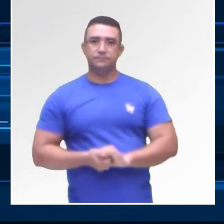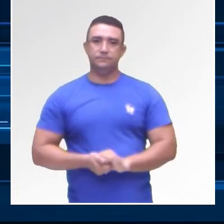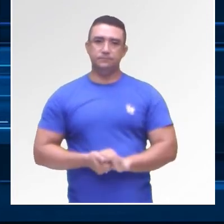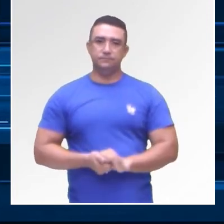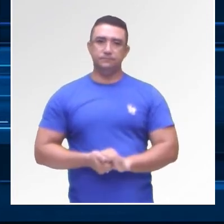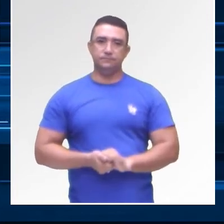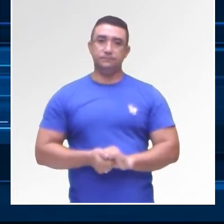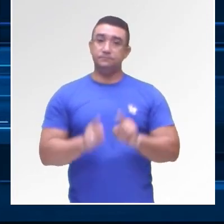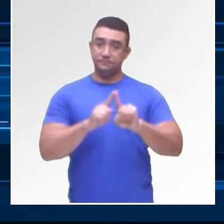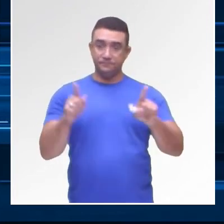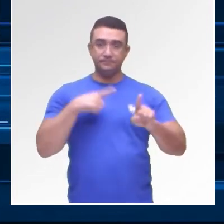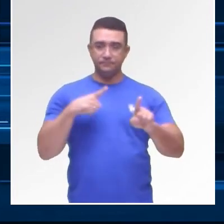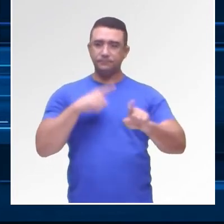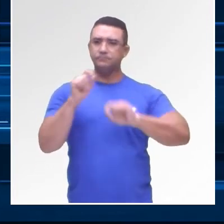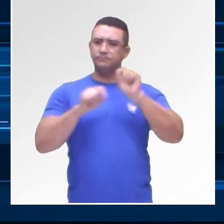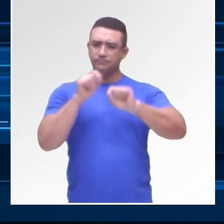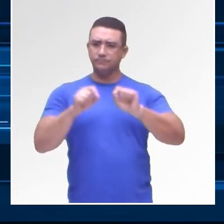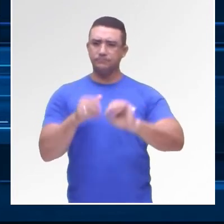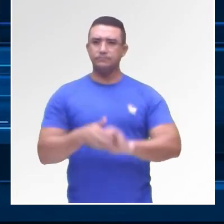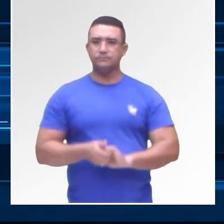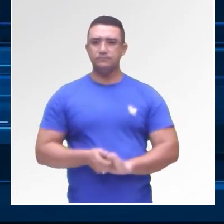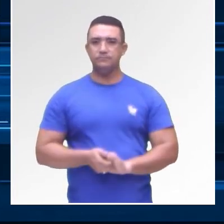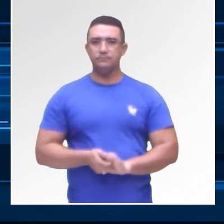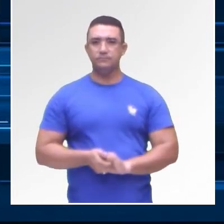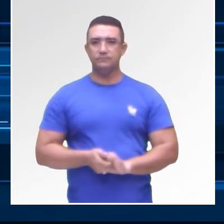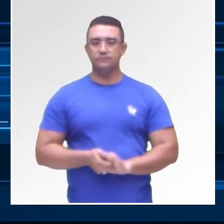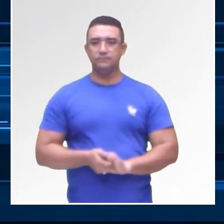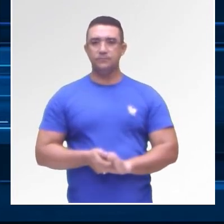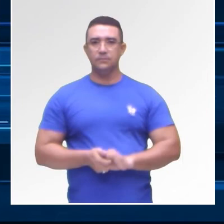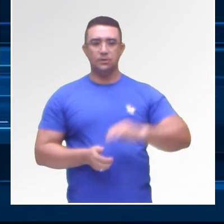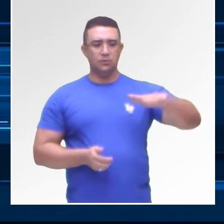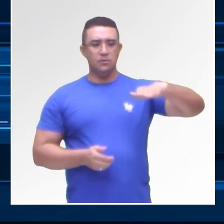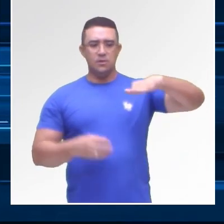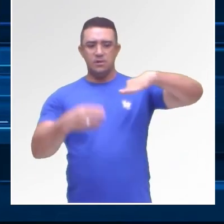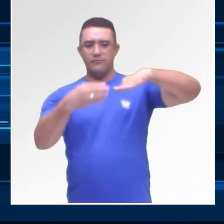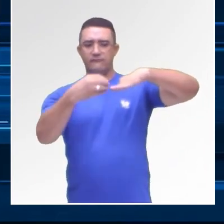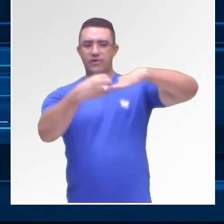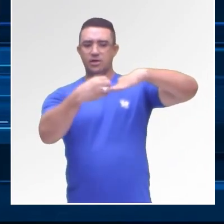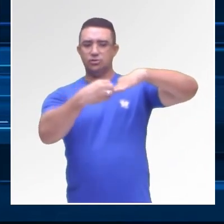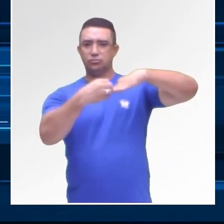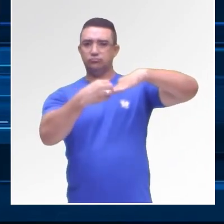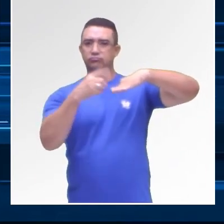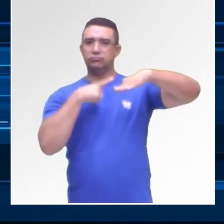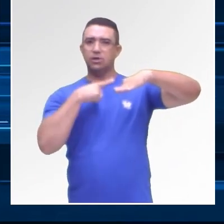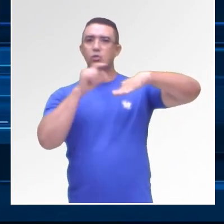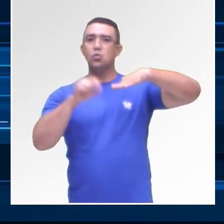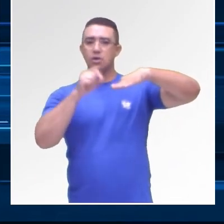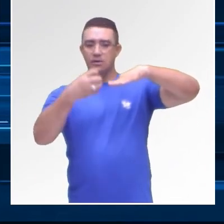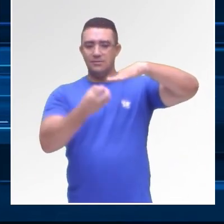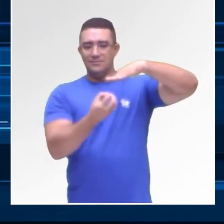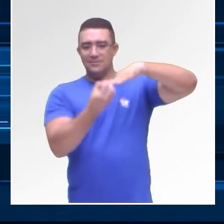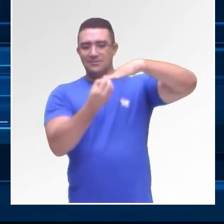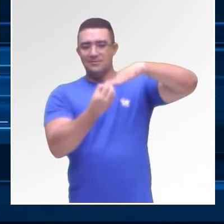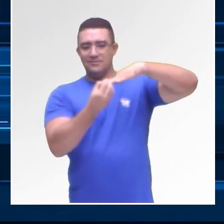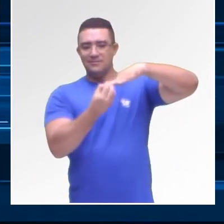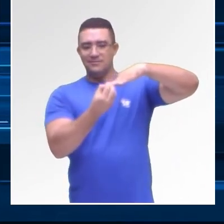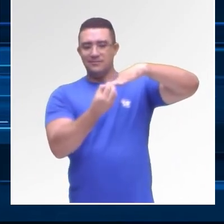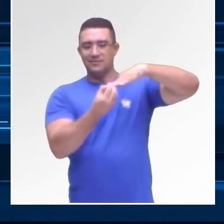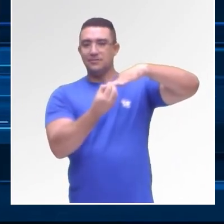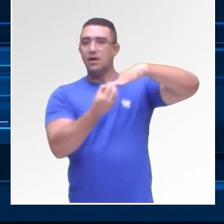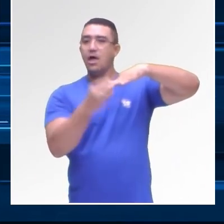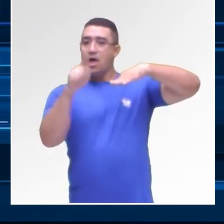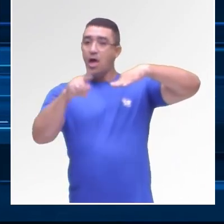eles possuem ali uma peça bem na frente, na ponta da bota, que é usada